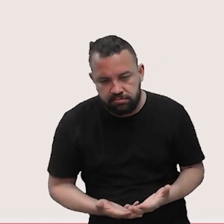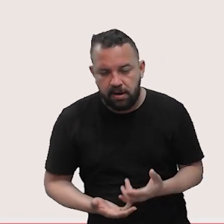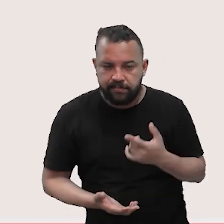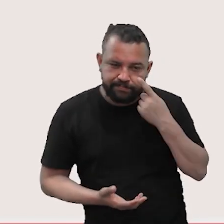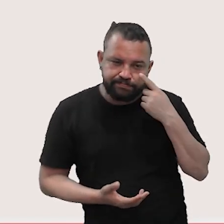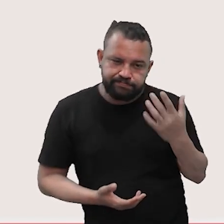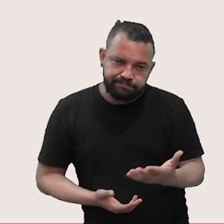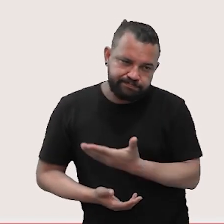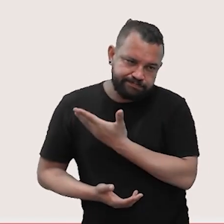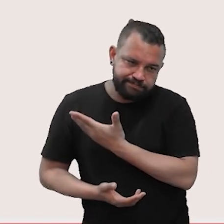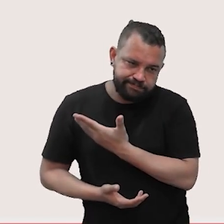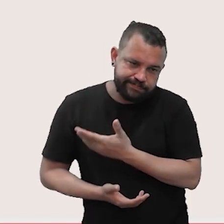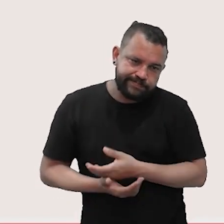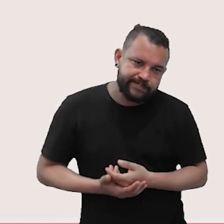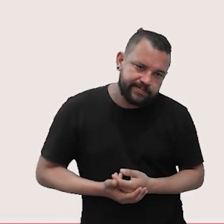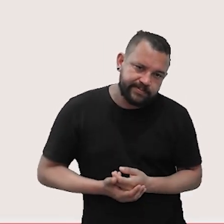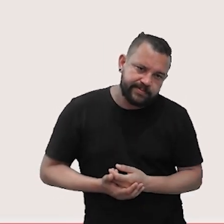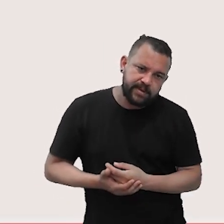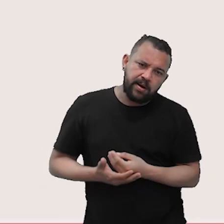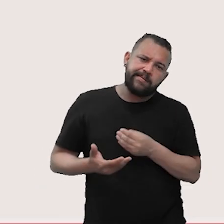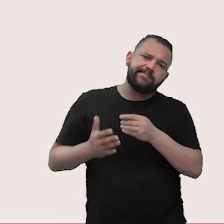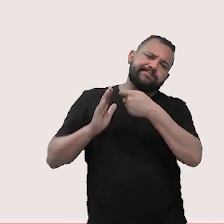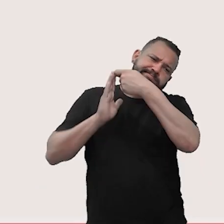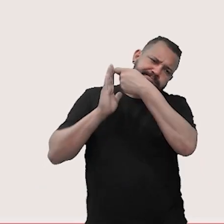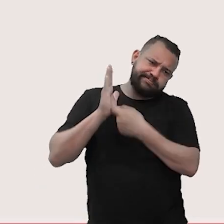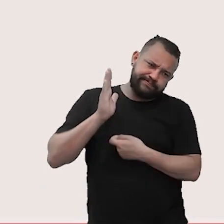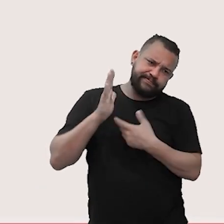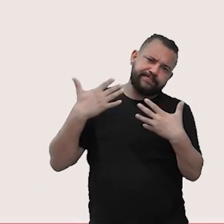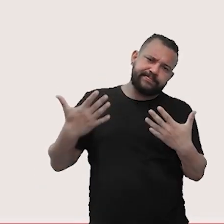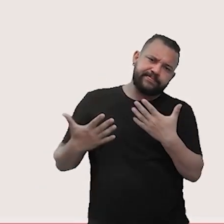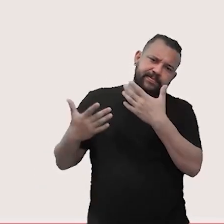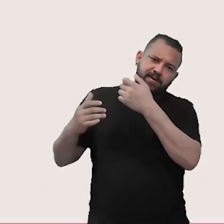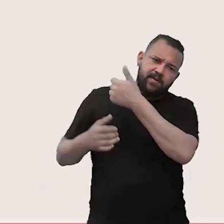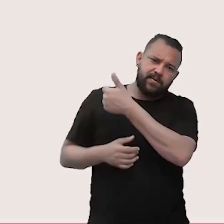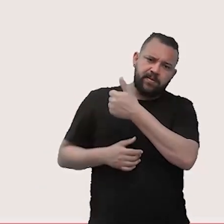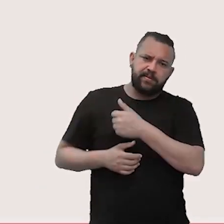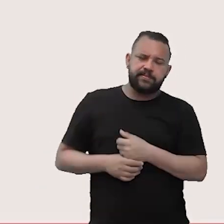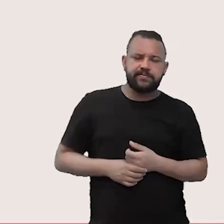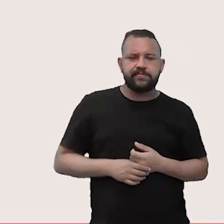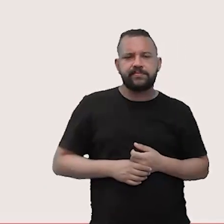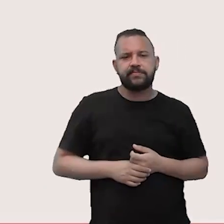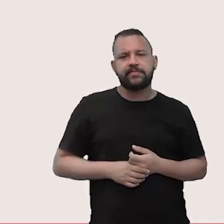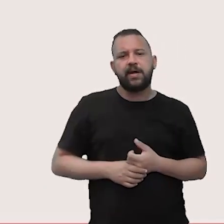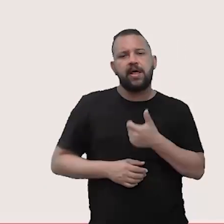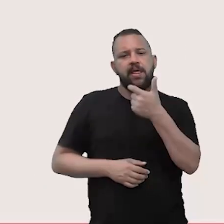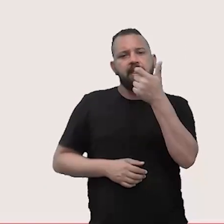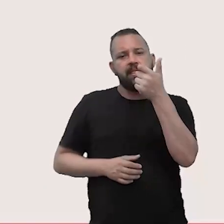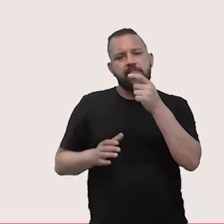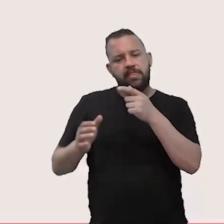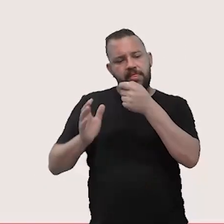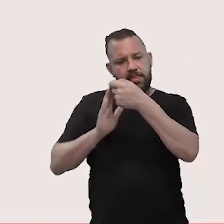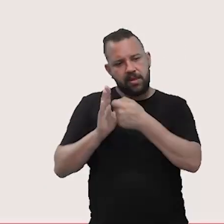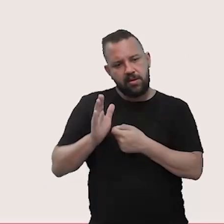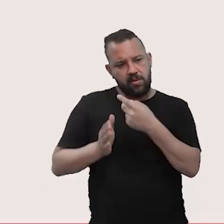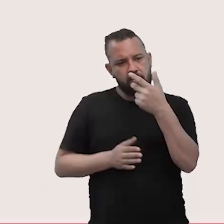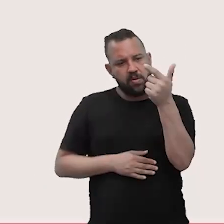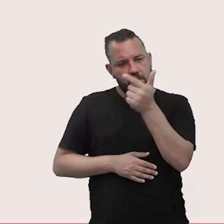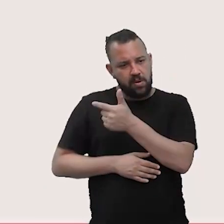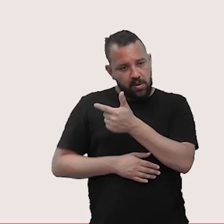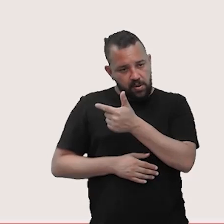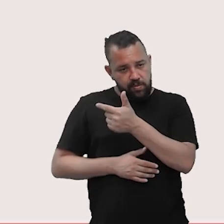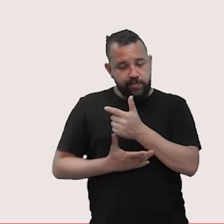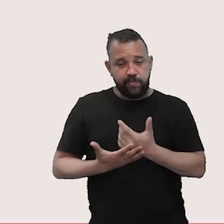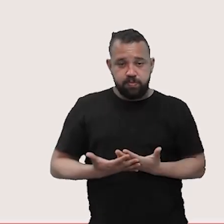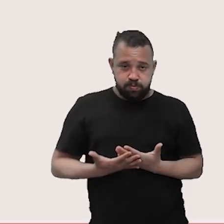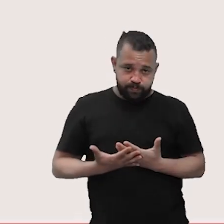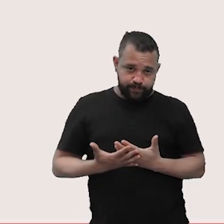em que ele coloca um texto 1, passa aí, Robertão, texto 2, que é um texto, esse daí